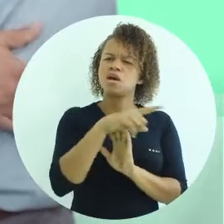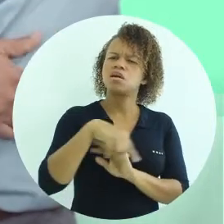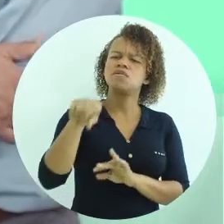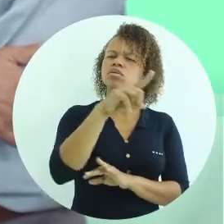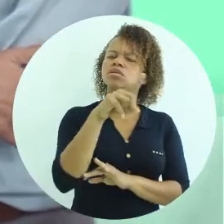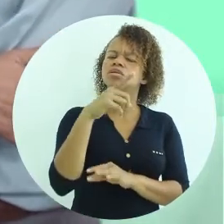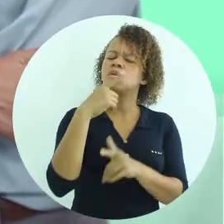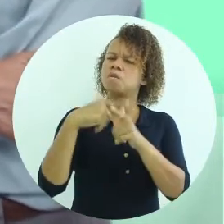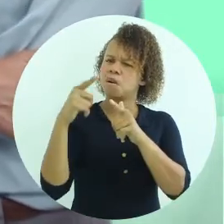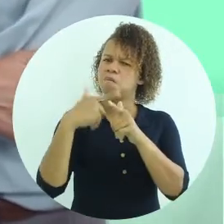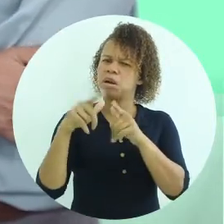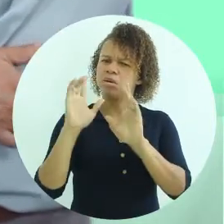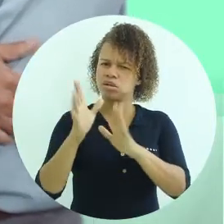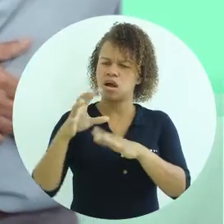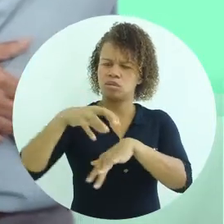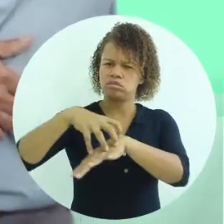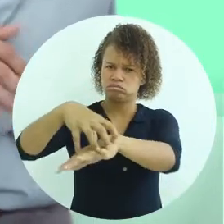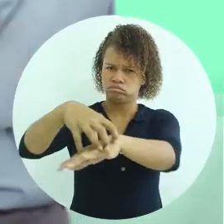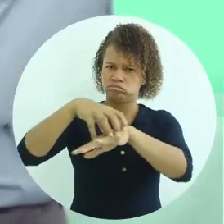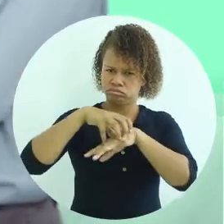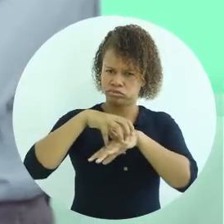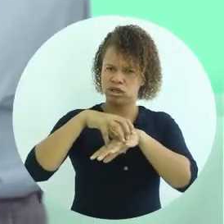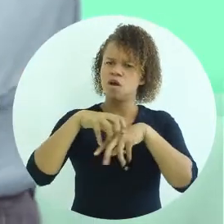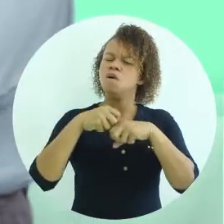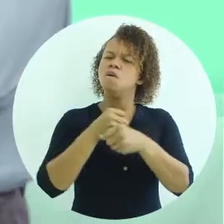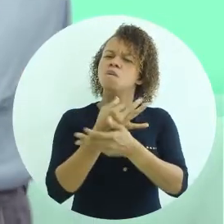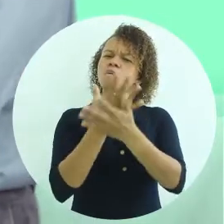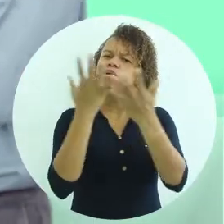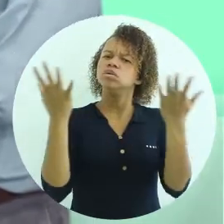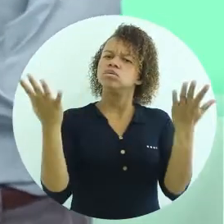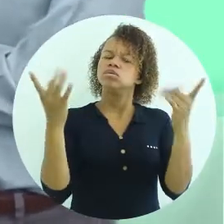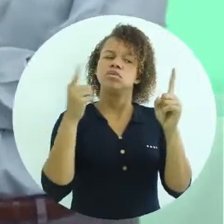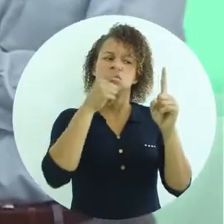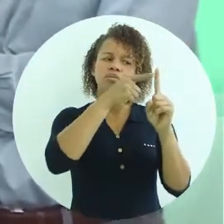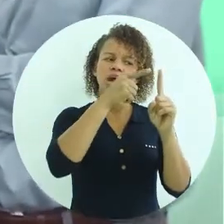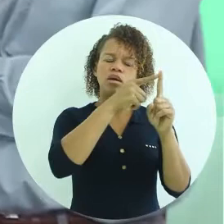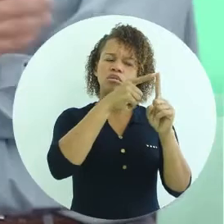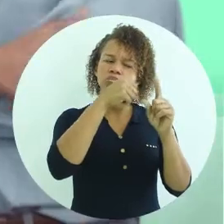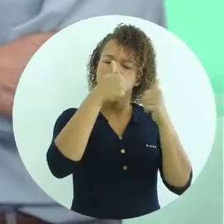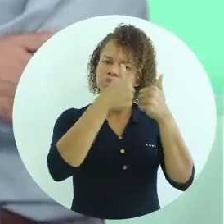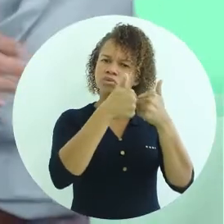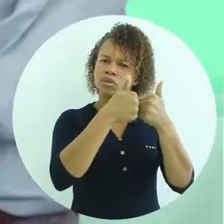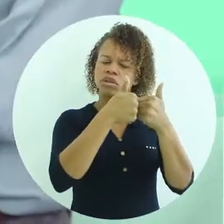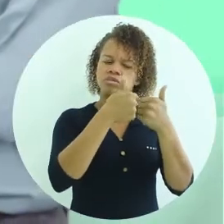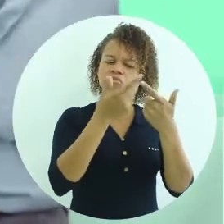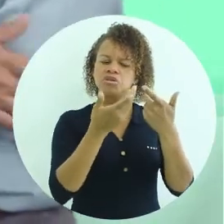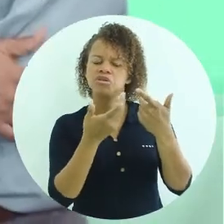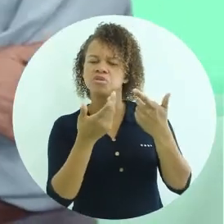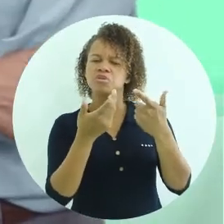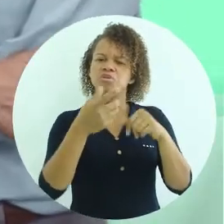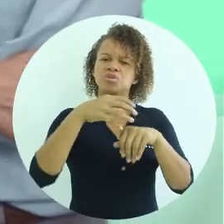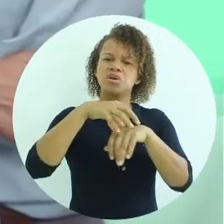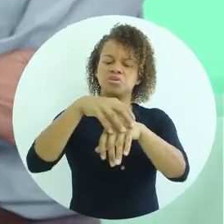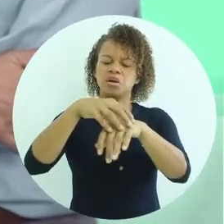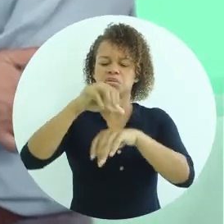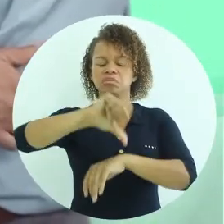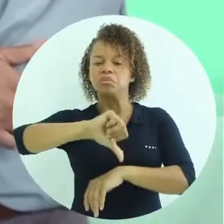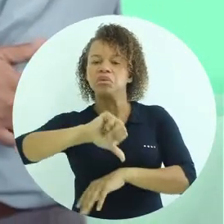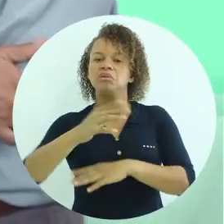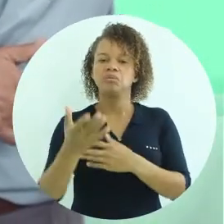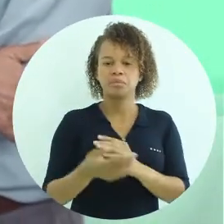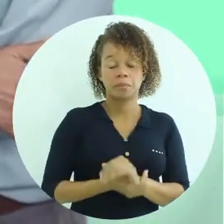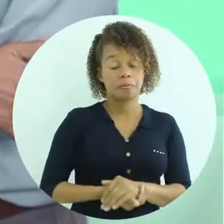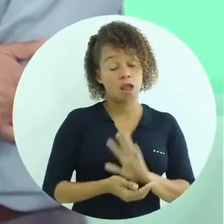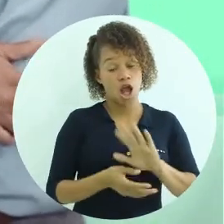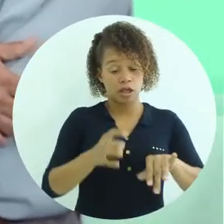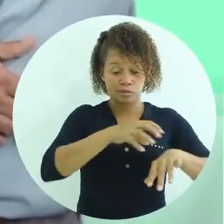Já houve problema com a carga? E quais são os aspectos positivos que você vê nesse transporte e os negativos? Na